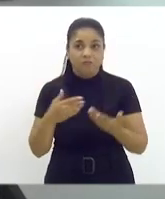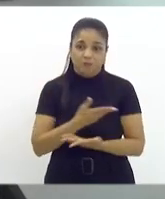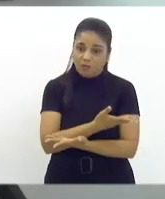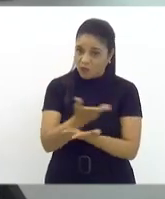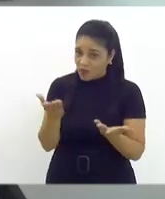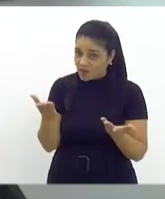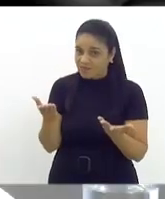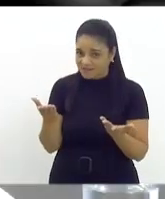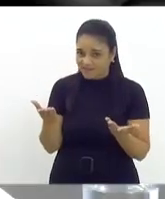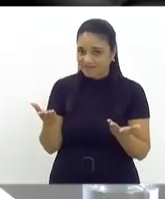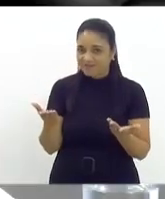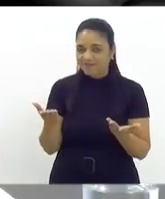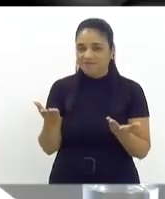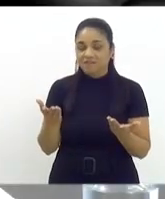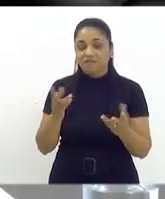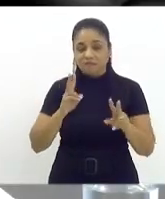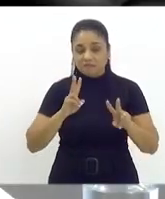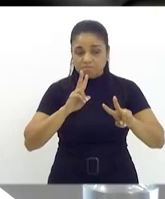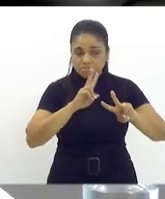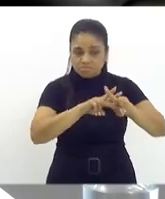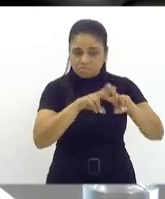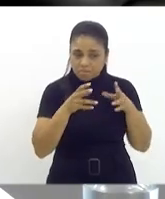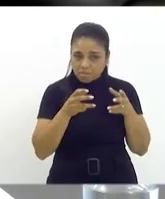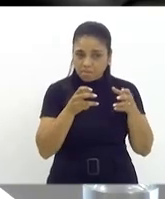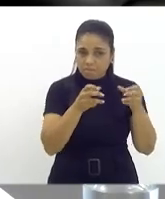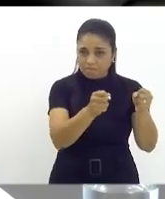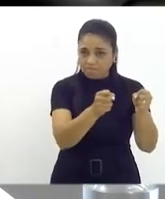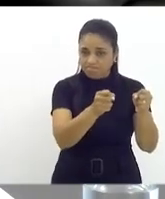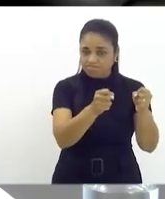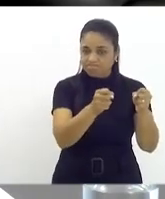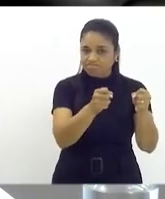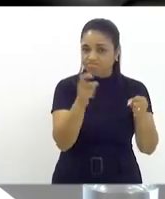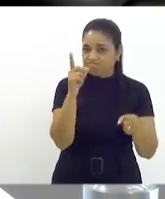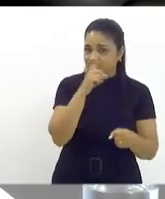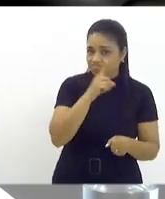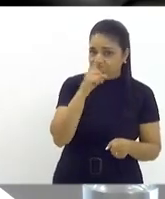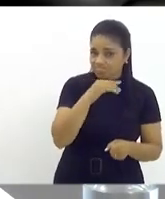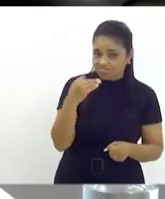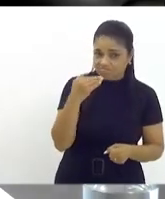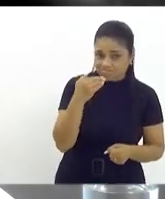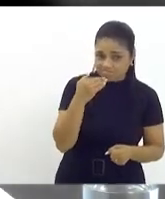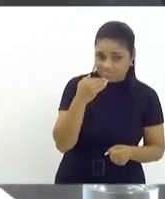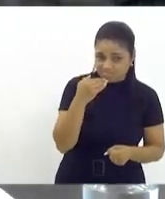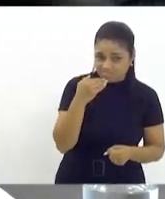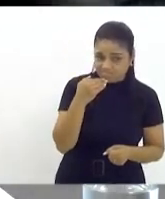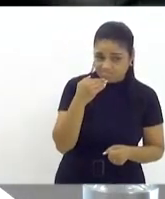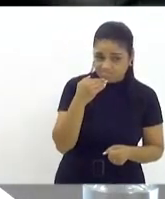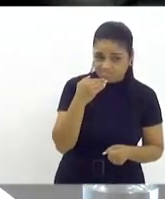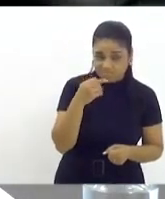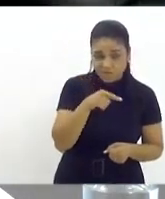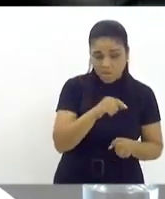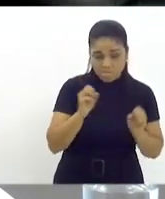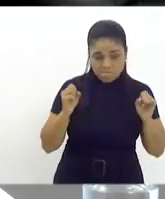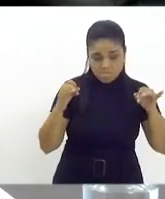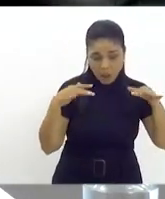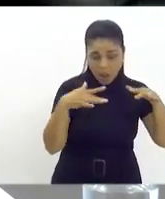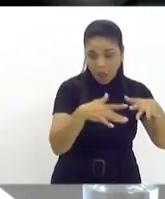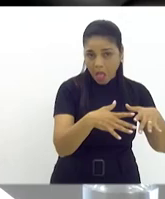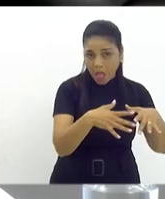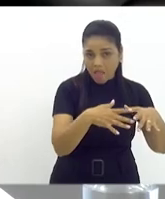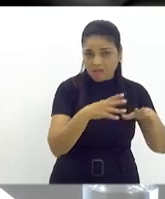é encarcera indevidamente você na verdade comenta o encarceramento isso